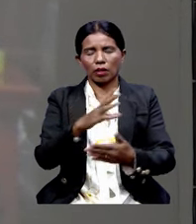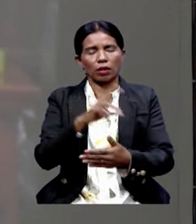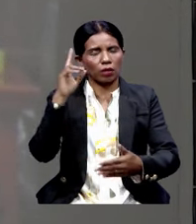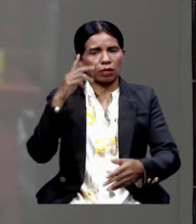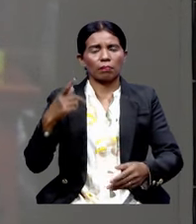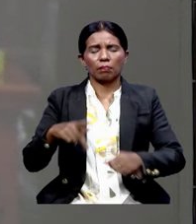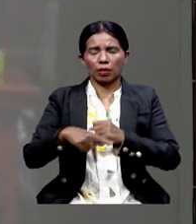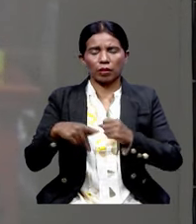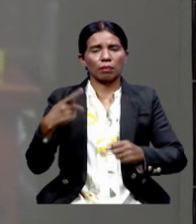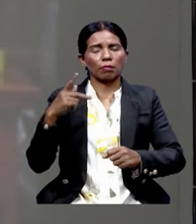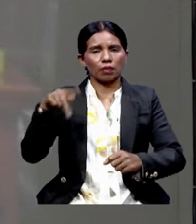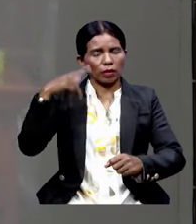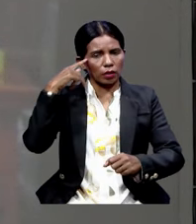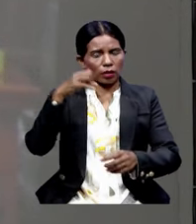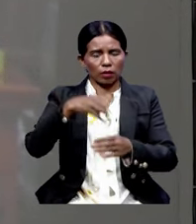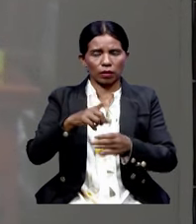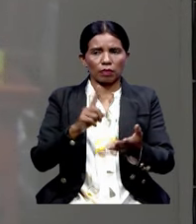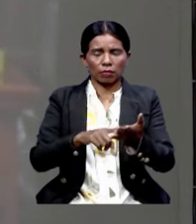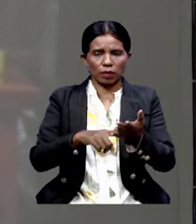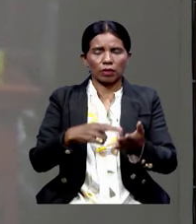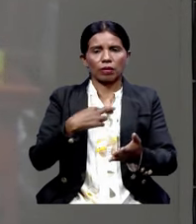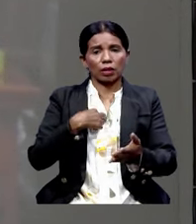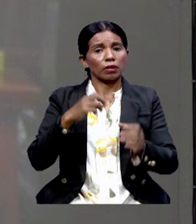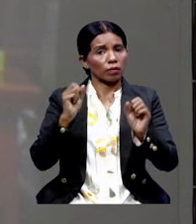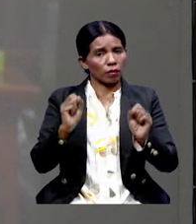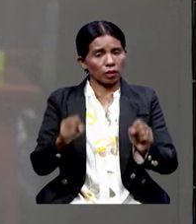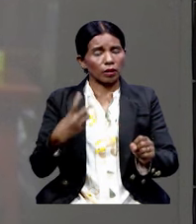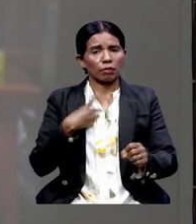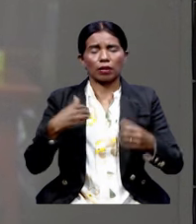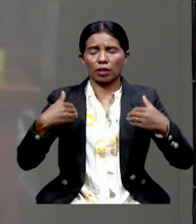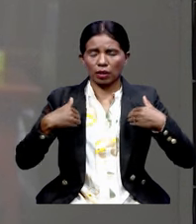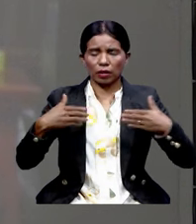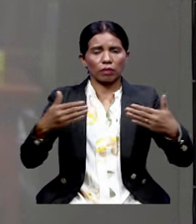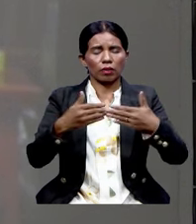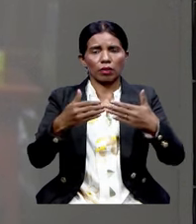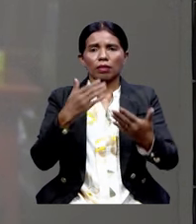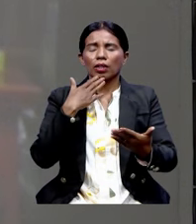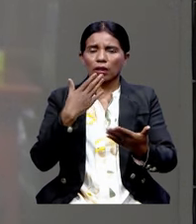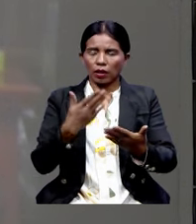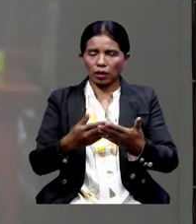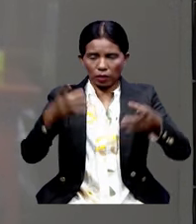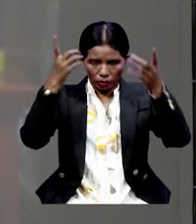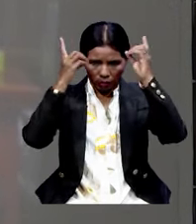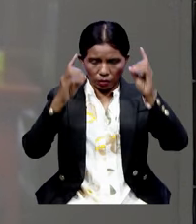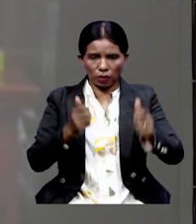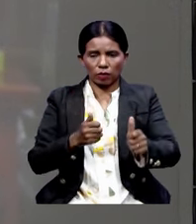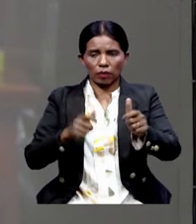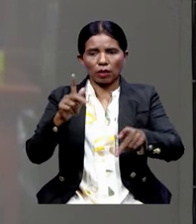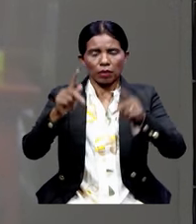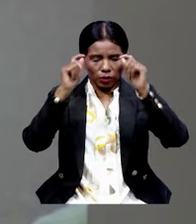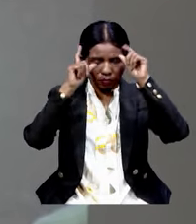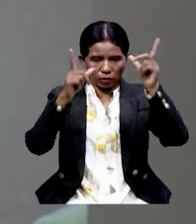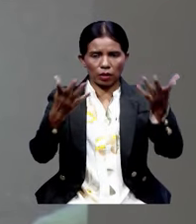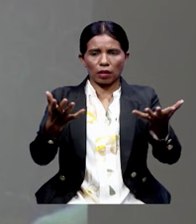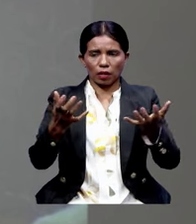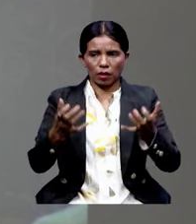sira inclui discute clean ho parlamento nacional rasi atu nune itabele ia fronteira terrestre ida nebe defini basea ba Timor antomak nia